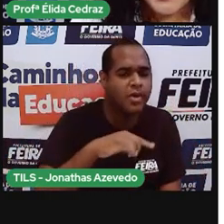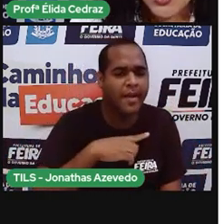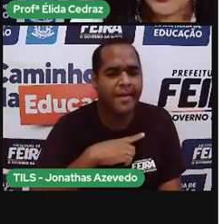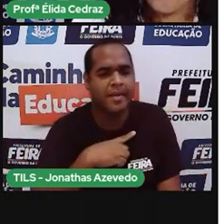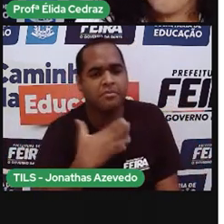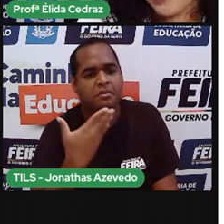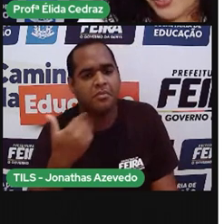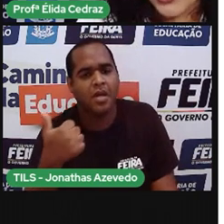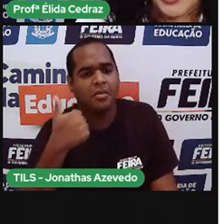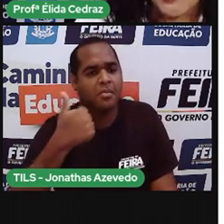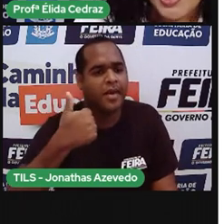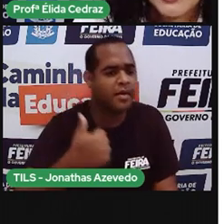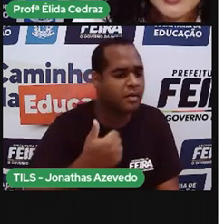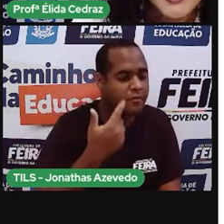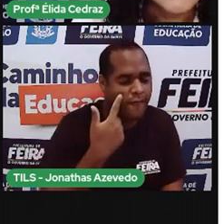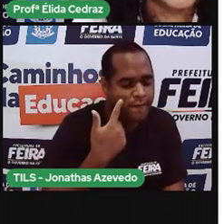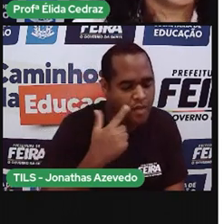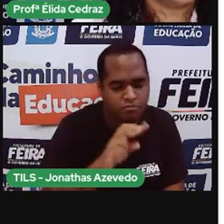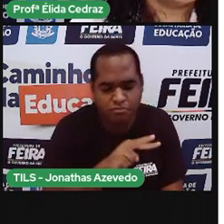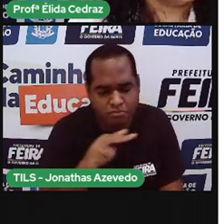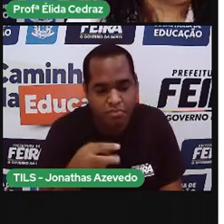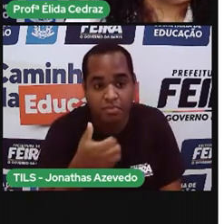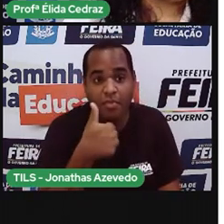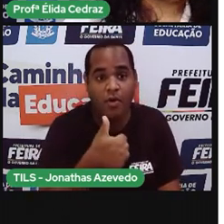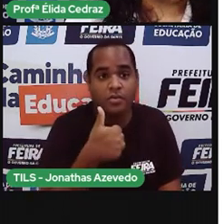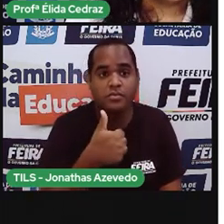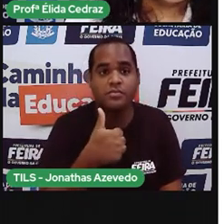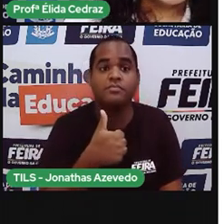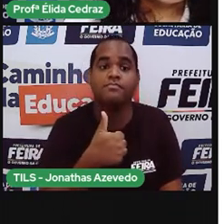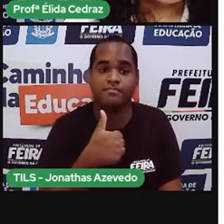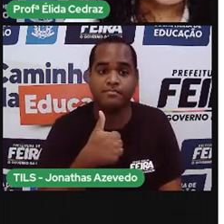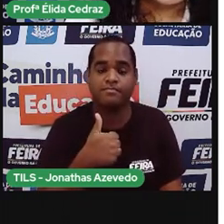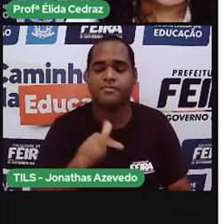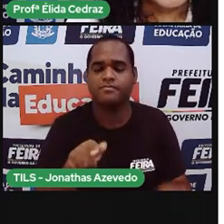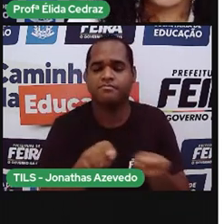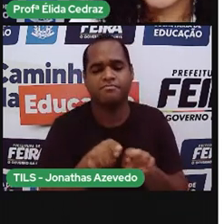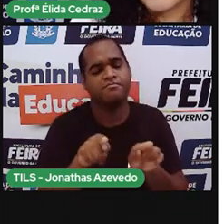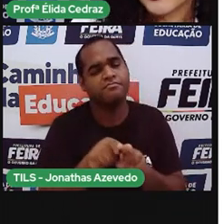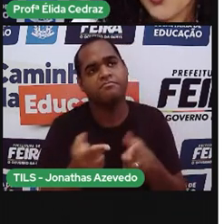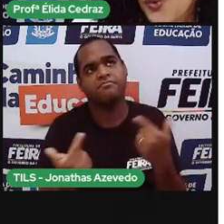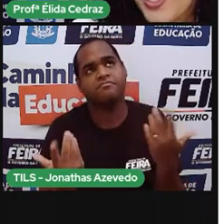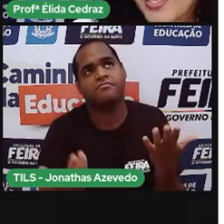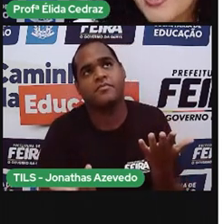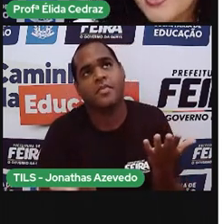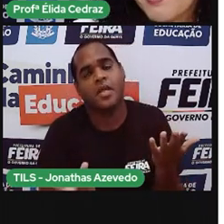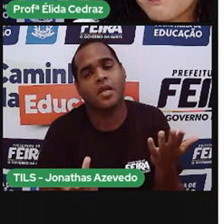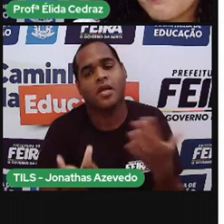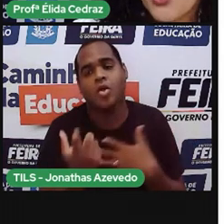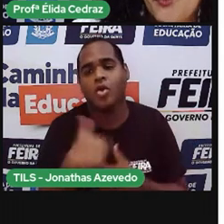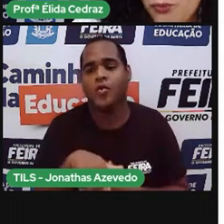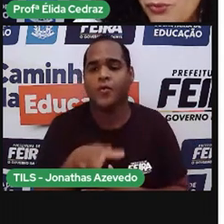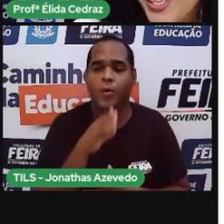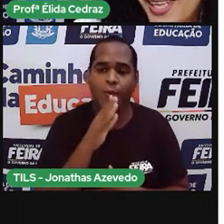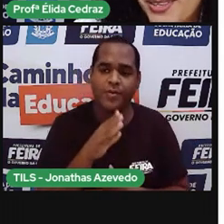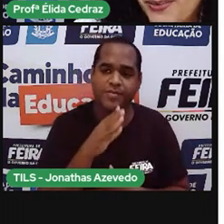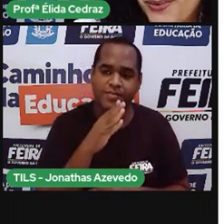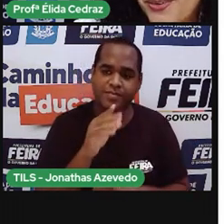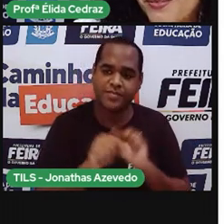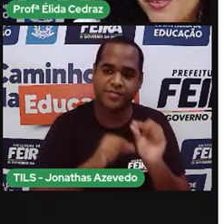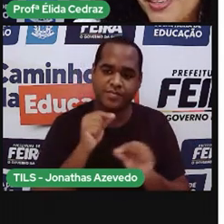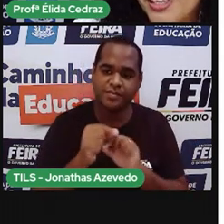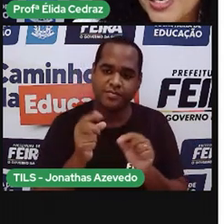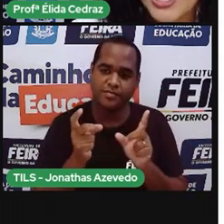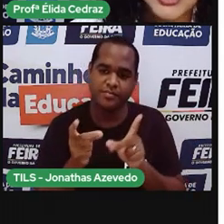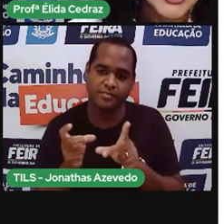está melhor o preço e a qualidade. E assim é onde a gente conhece o